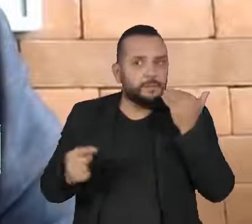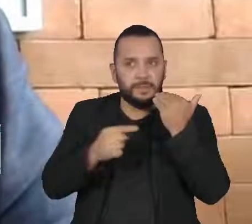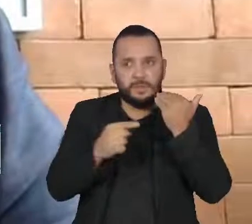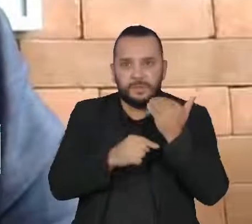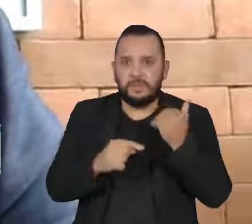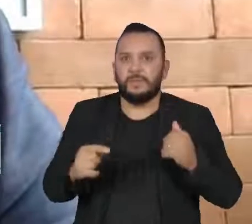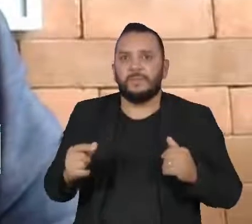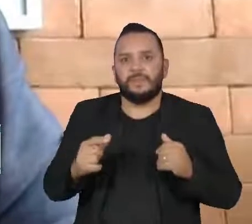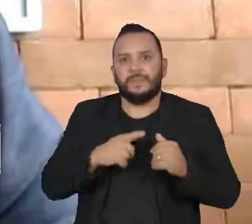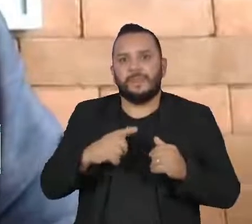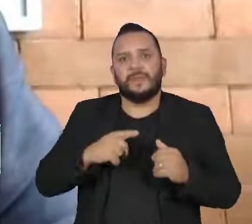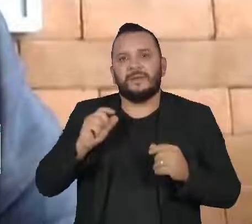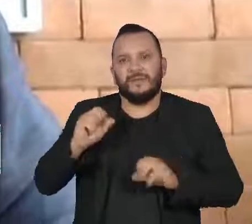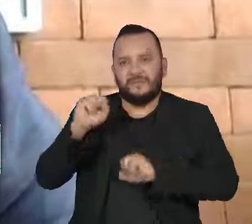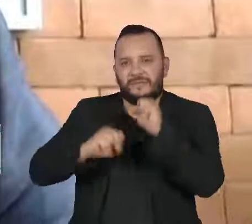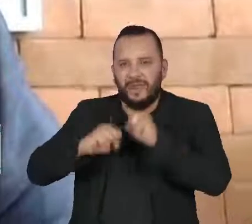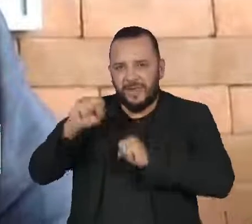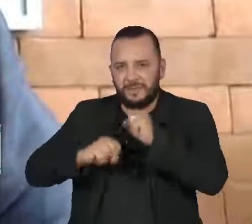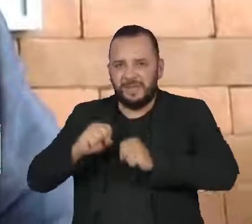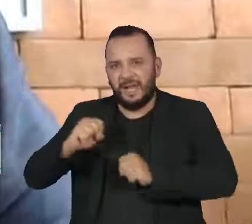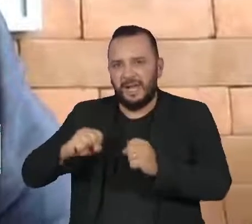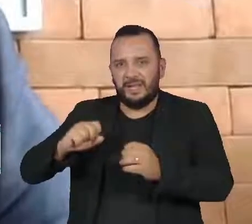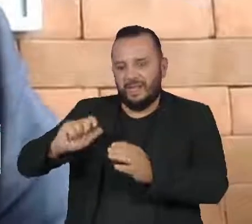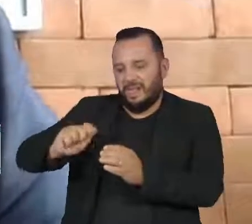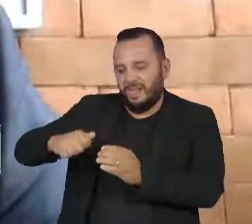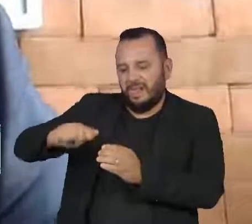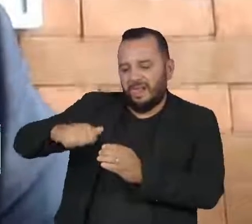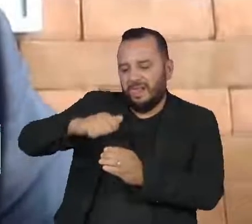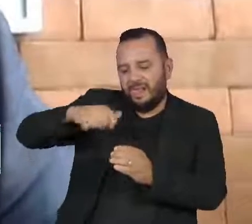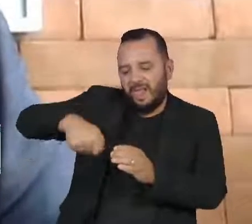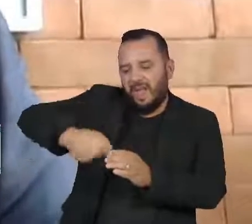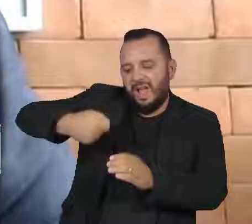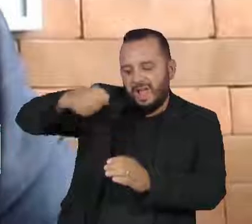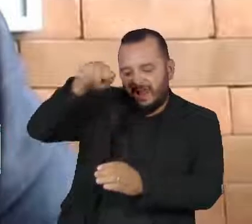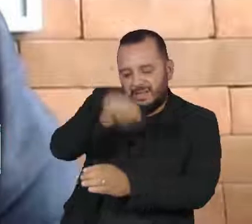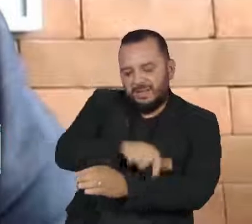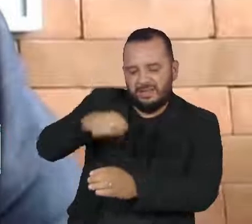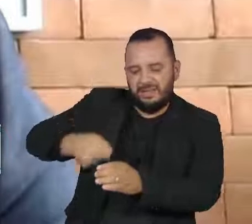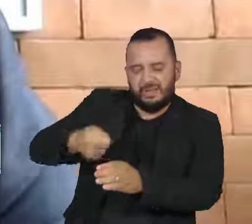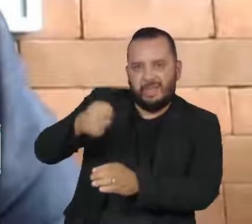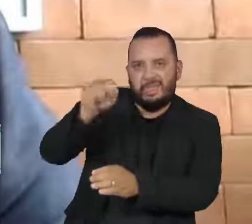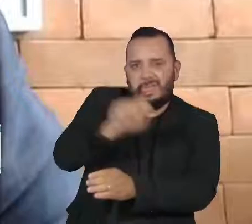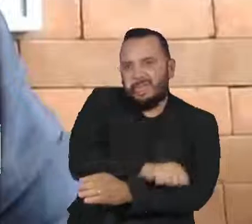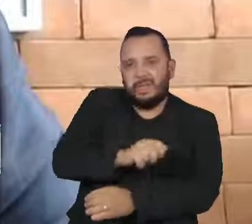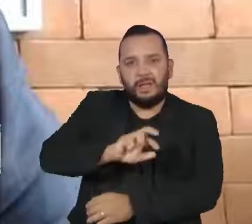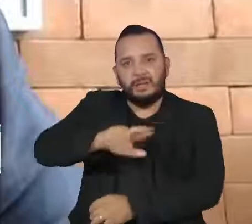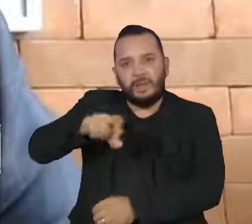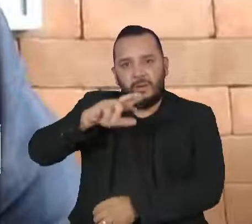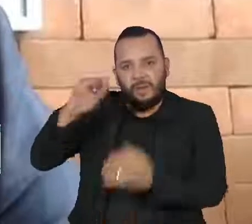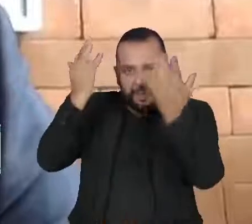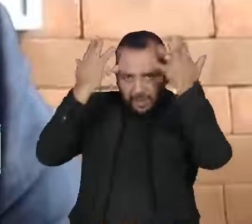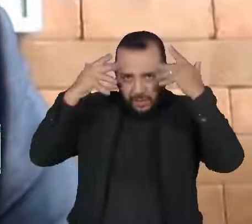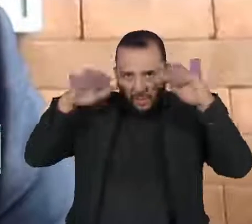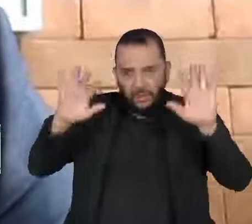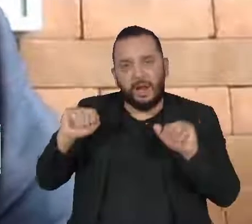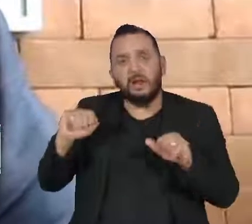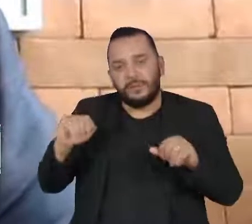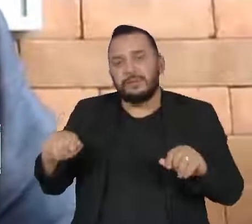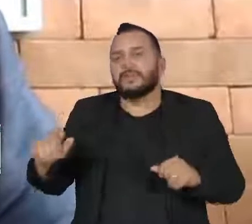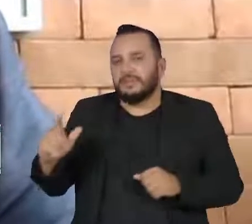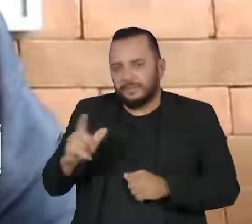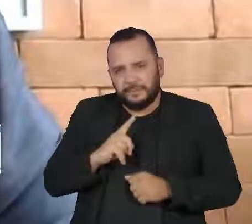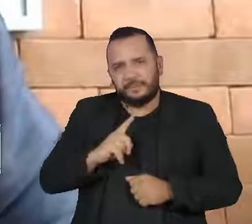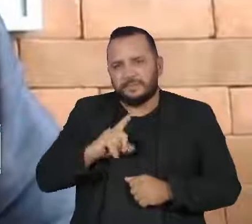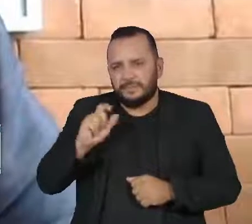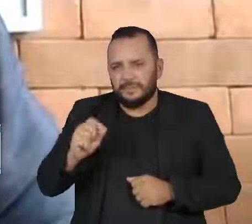com enlatados, com alimentos não naturais, o que a gente chama em inglês do junk food, né?